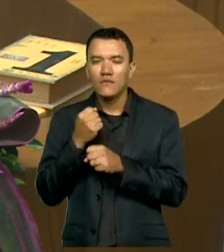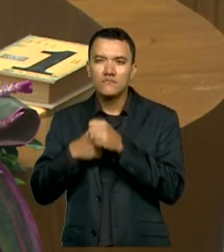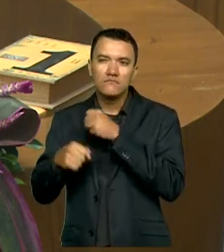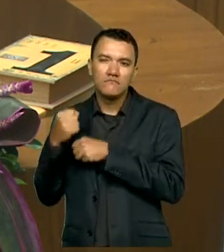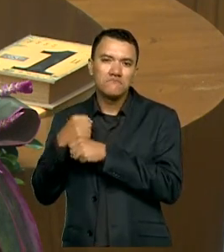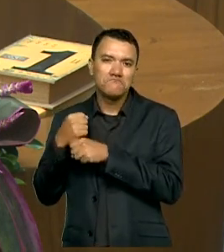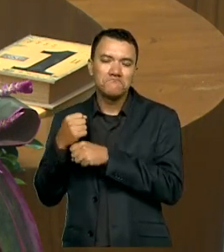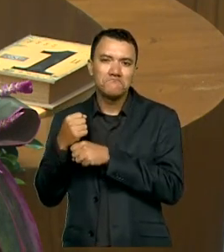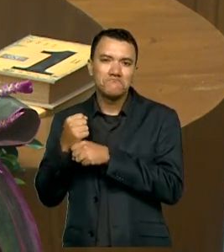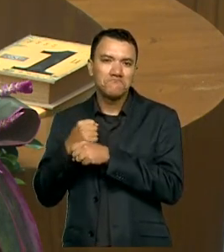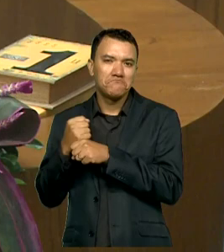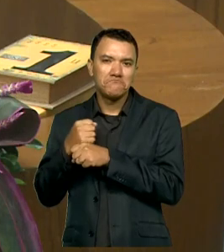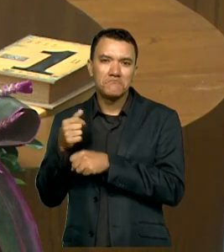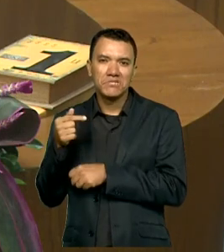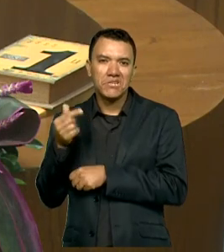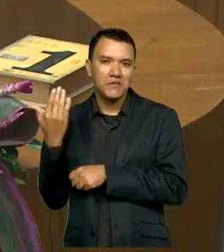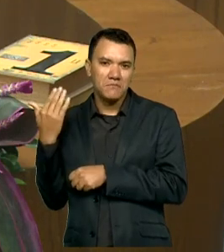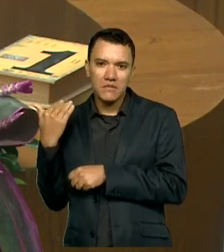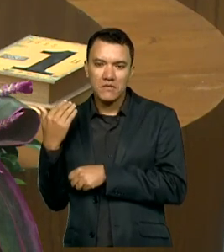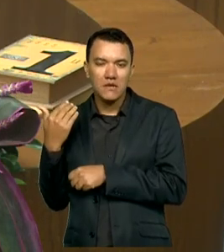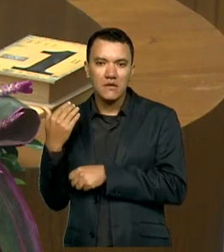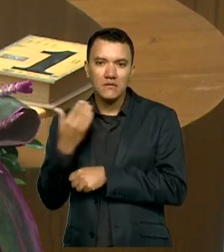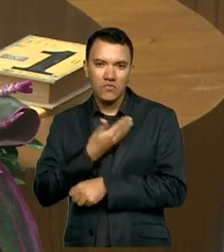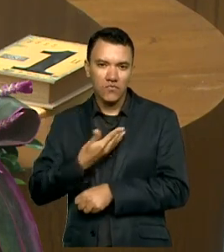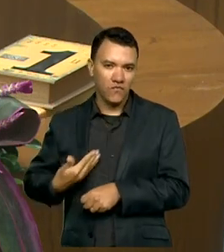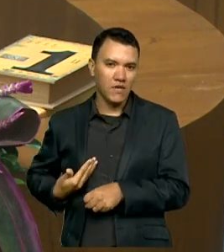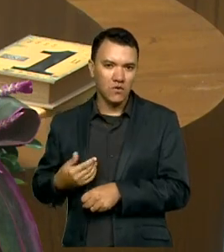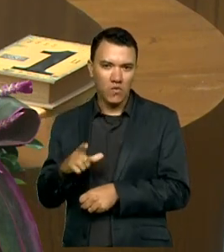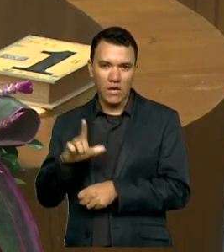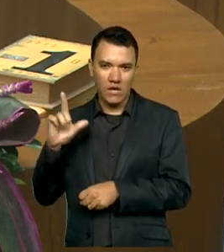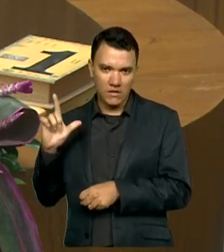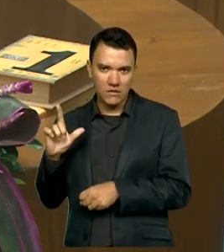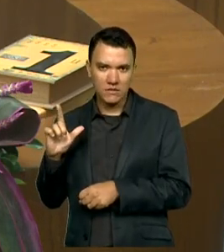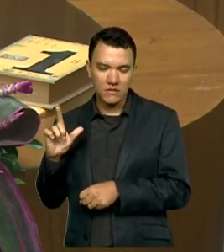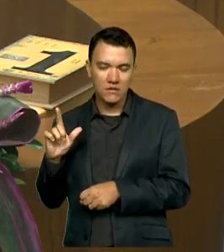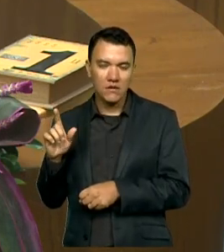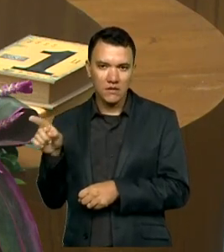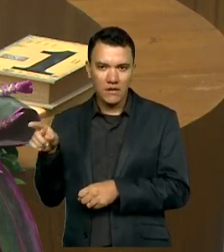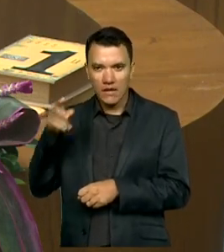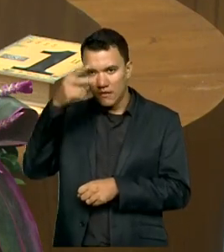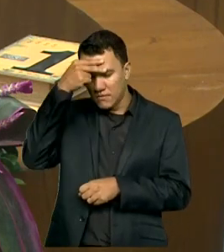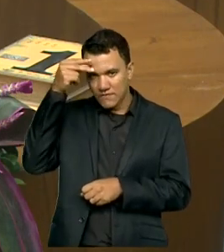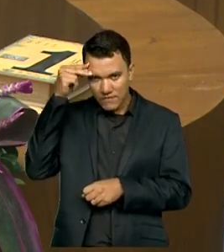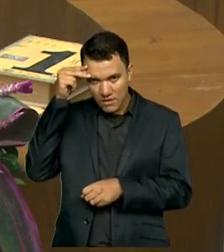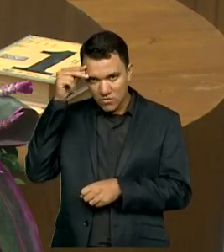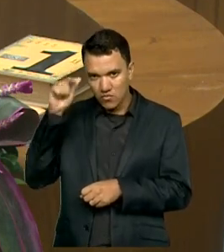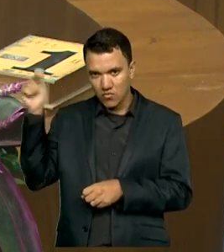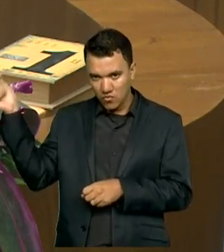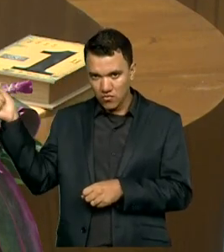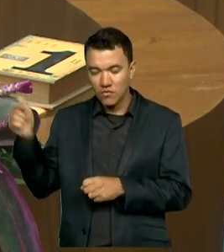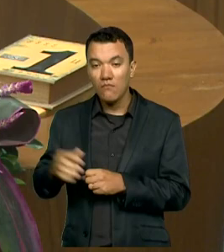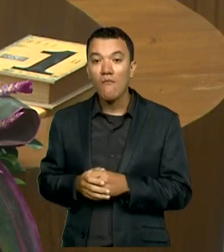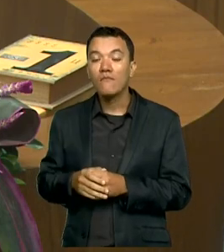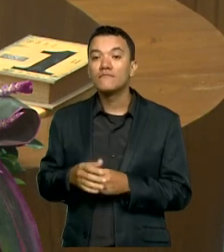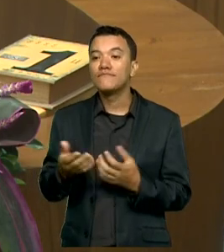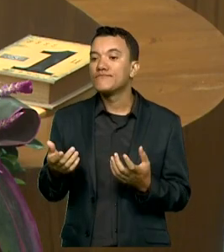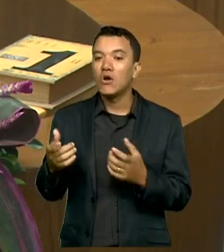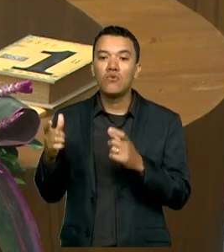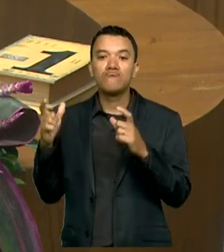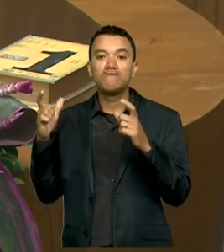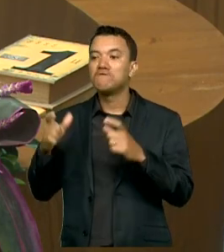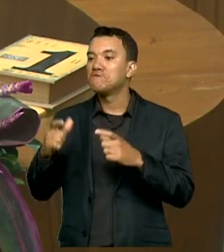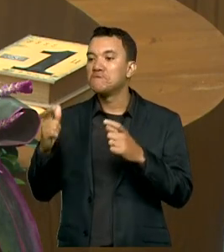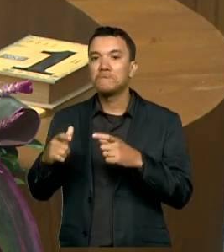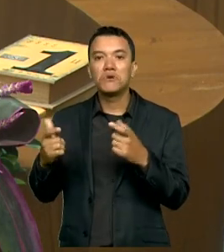sete anos e poucos atrás, antes desse governo do nosso prefeito Dr. Eric, a gente sequer tinha um local de referência